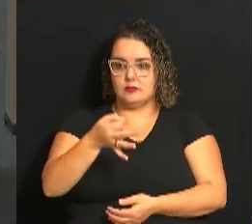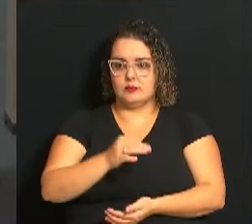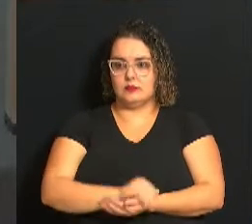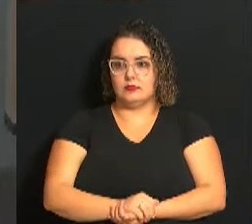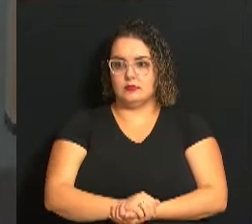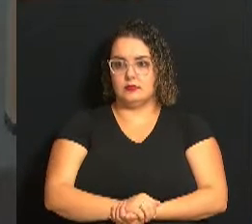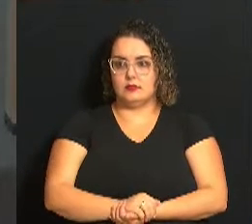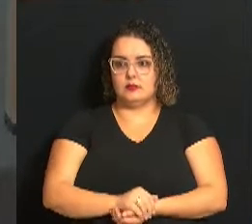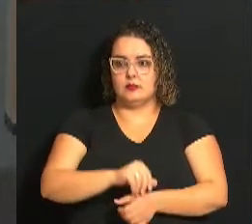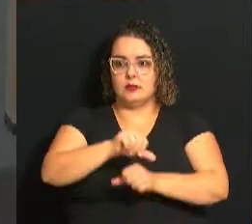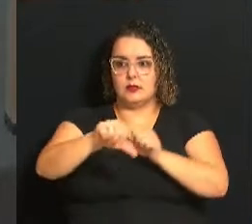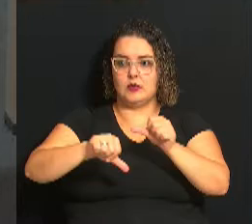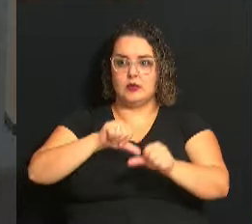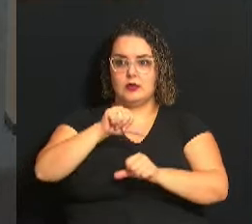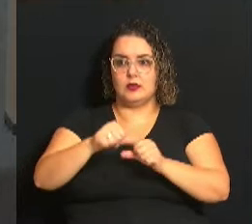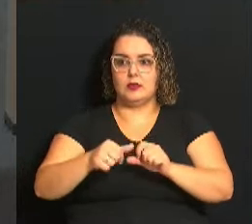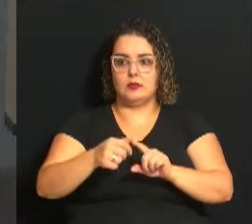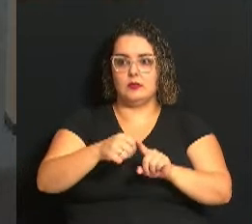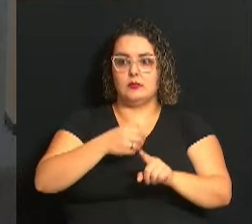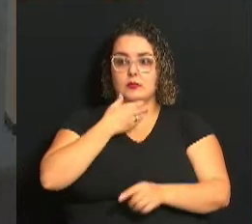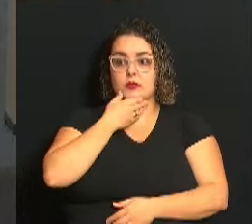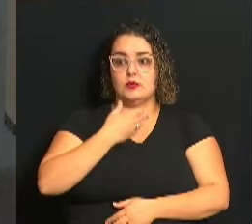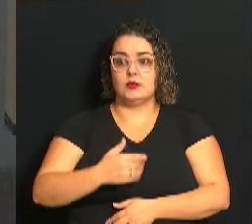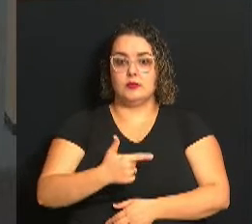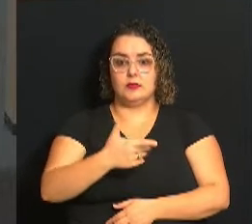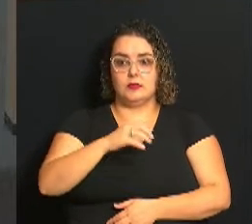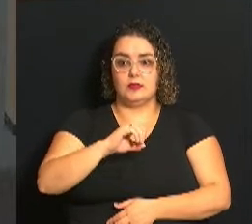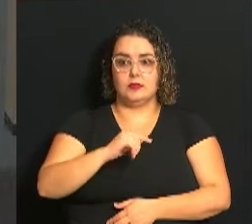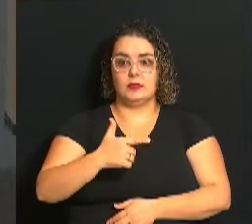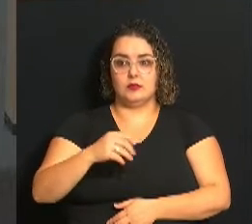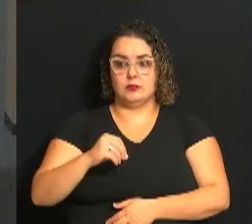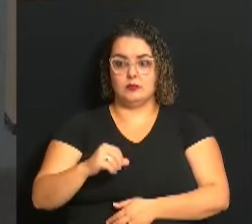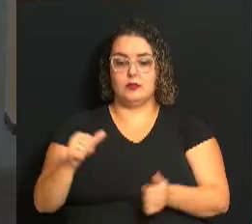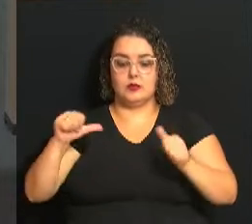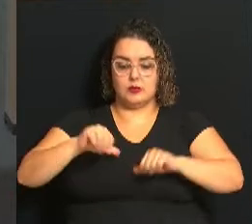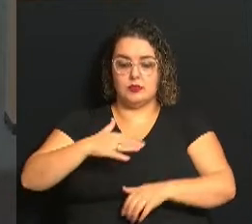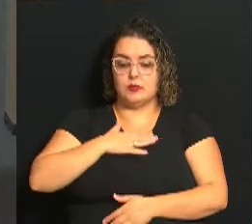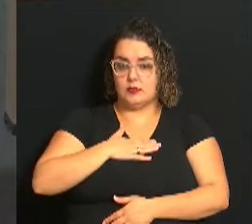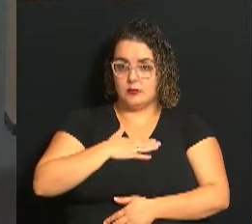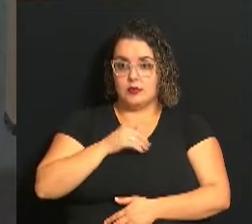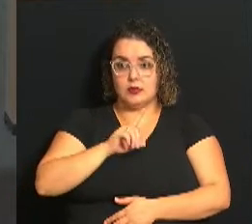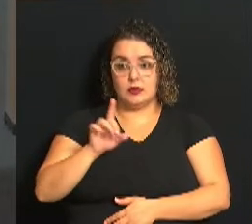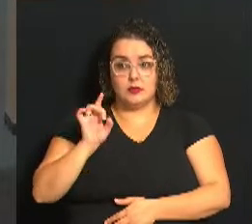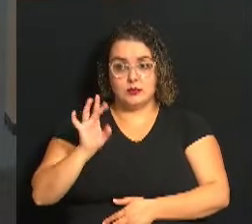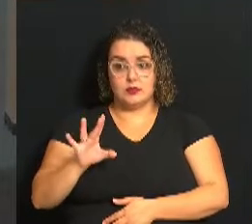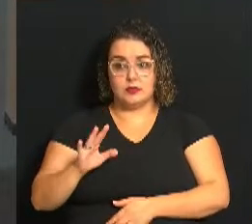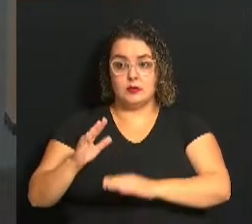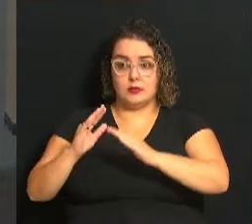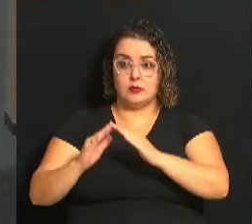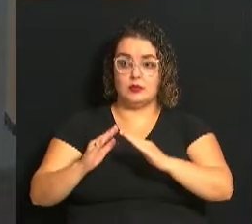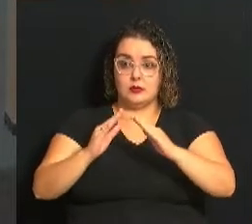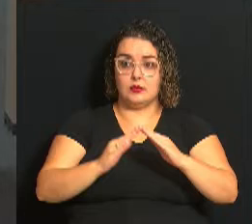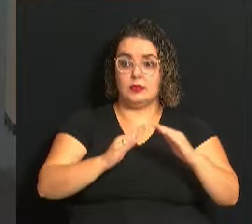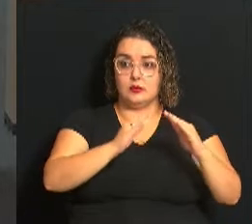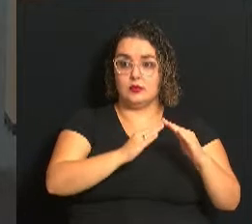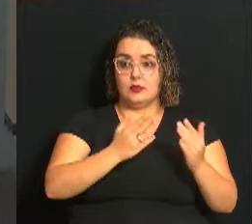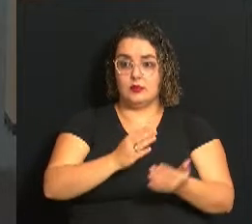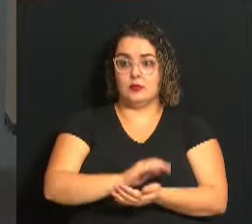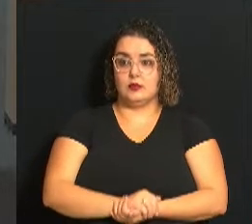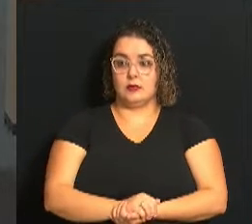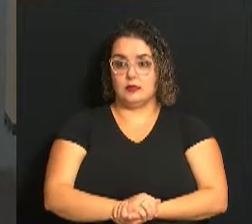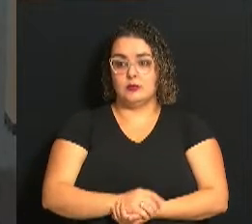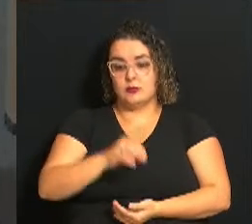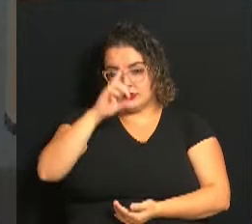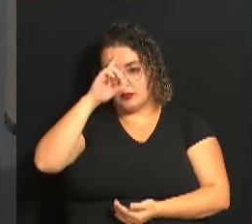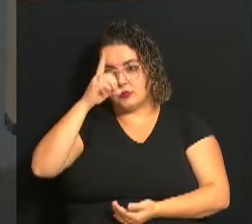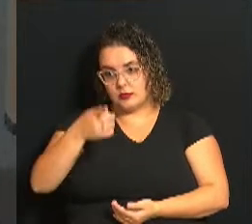mudança que teve em dezembro de 2020 prejudicou não só a mim, como vários moradores lá vários proprietários, né,